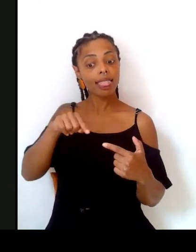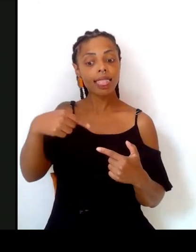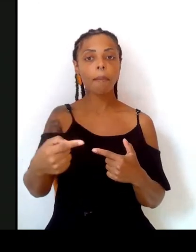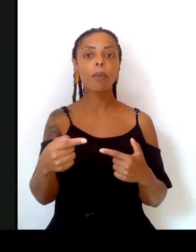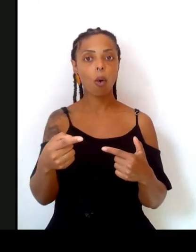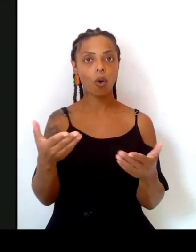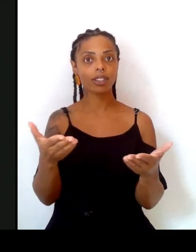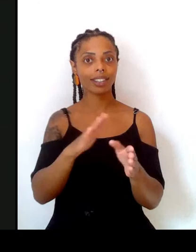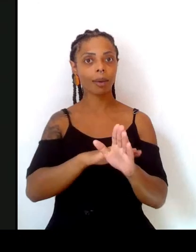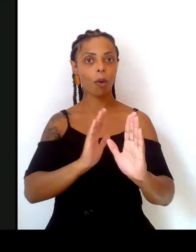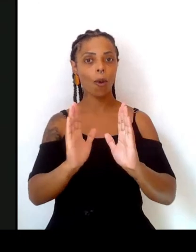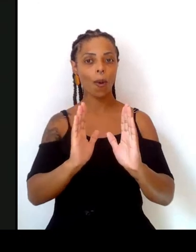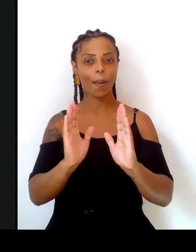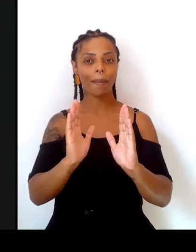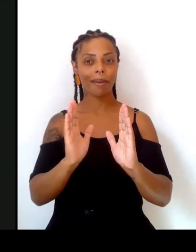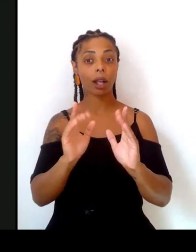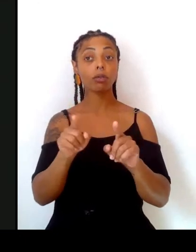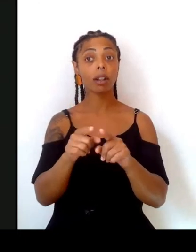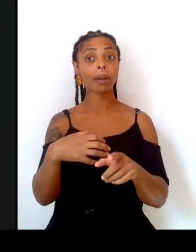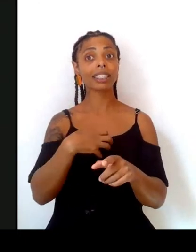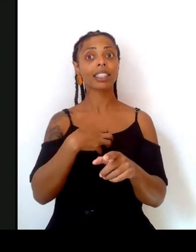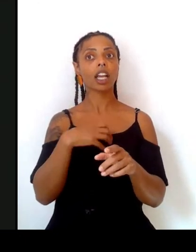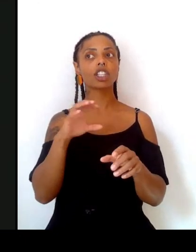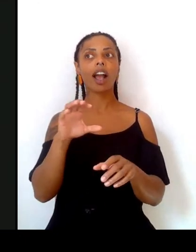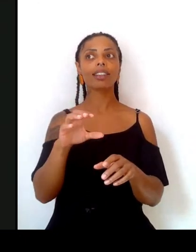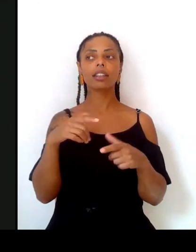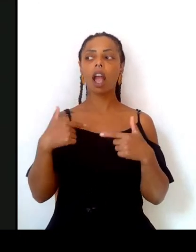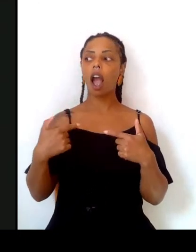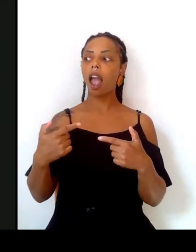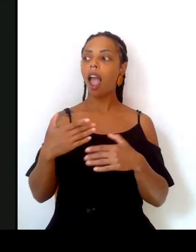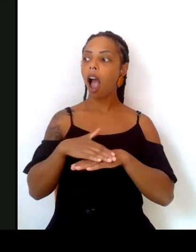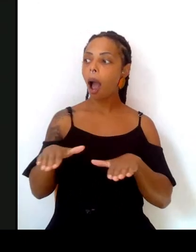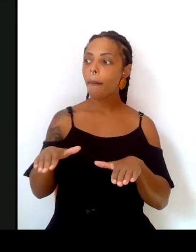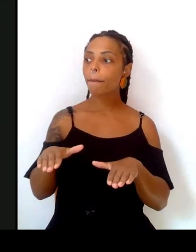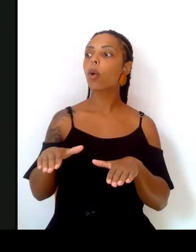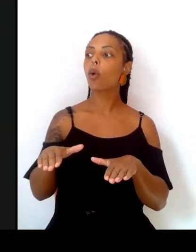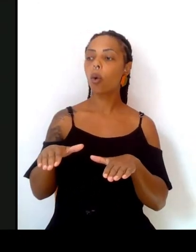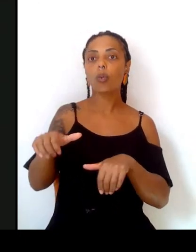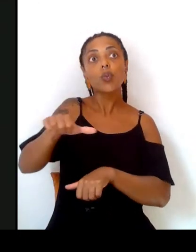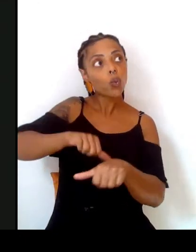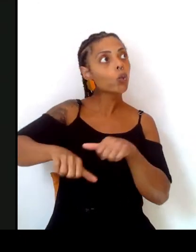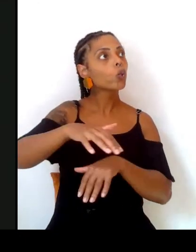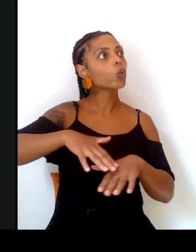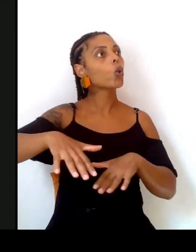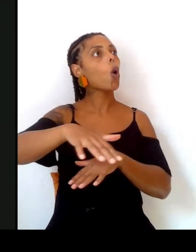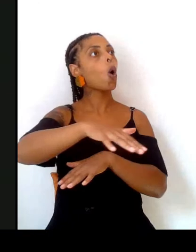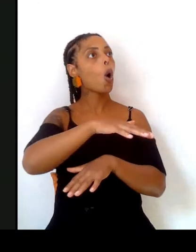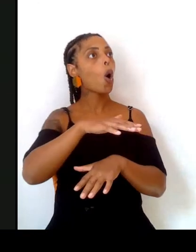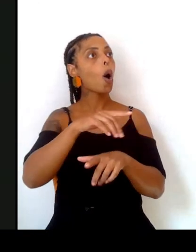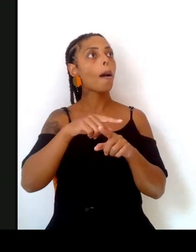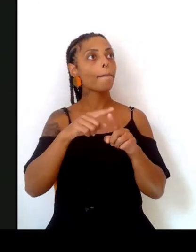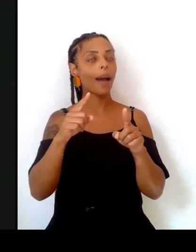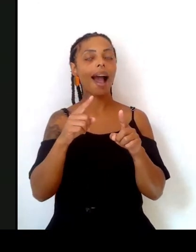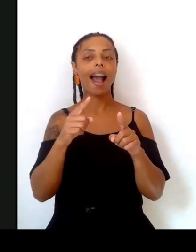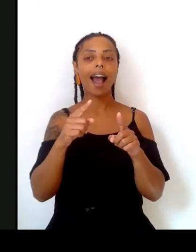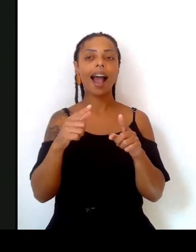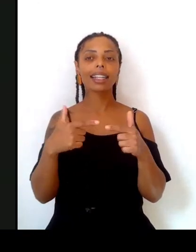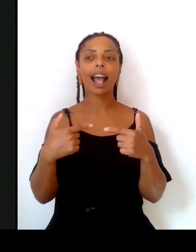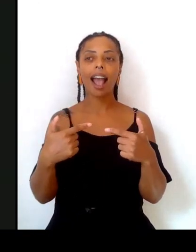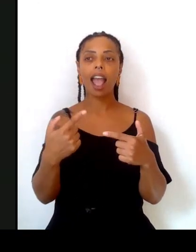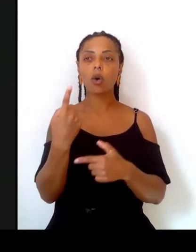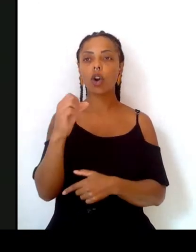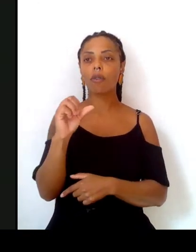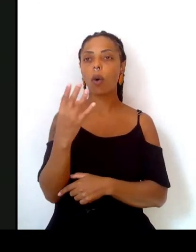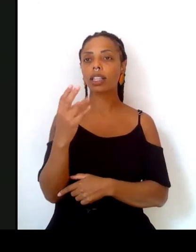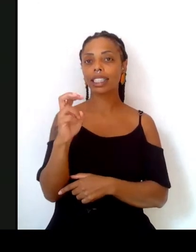de pós-guerra mesmo a uma mudança que trazida pela guerra que acabou em 1945 e trouxe